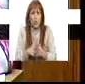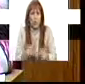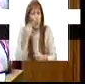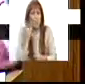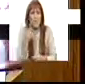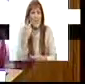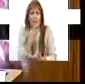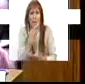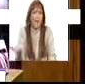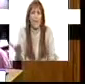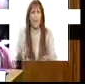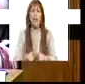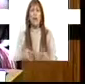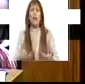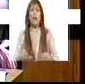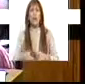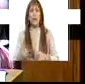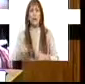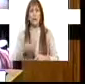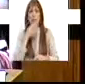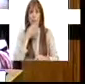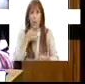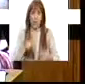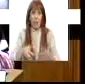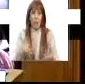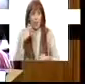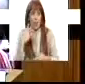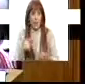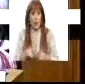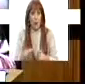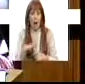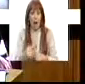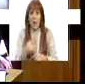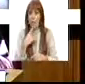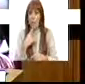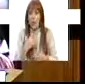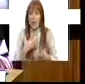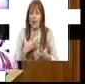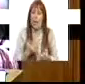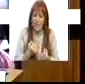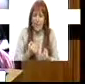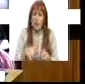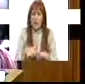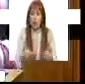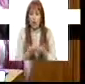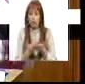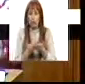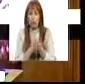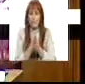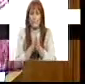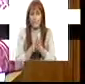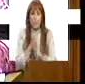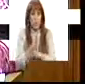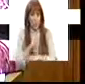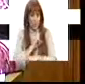formas de vida e mas falamos também, naturalmente, de uma área muito apetecível a nível de negócio